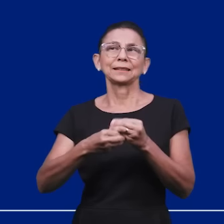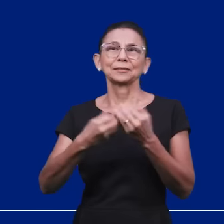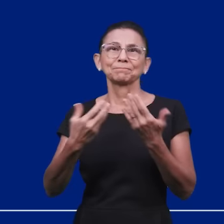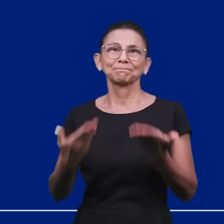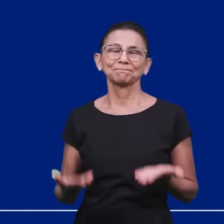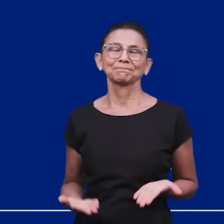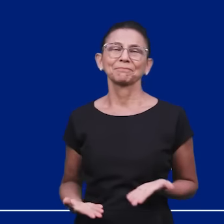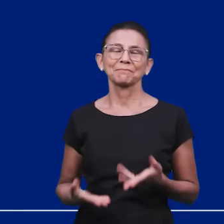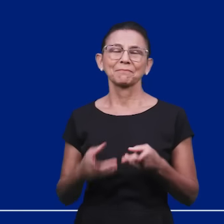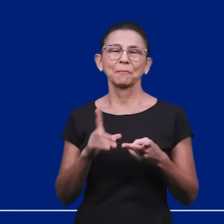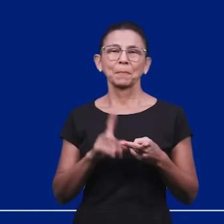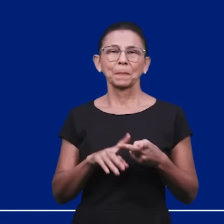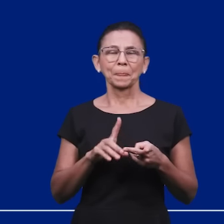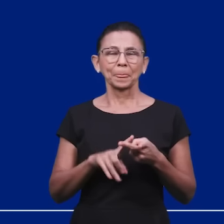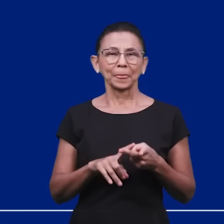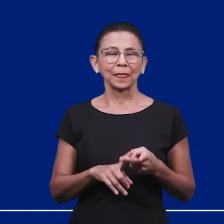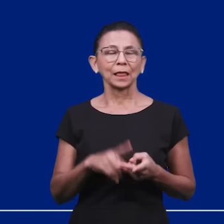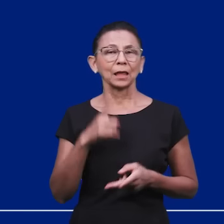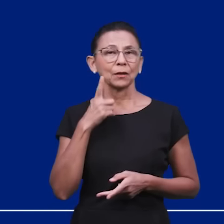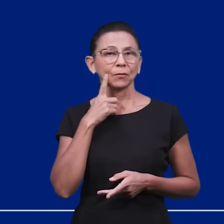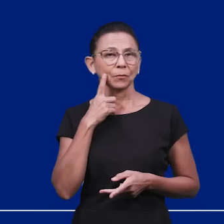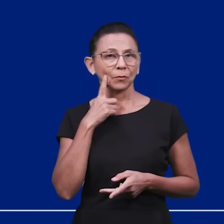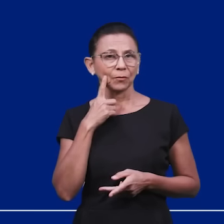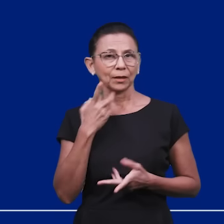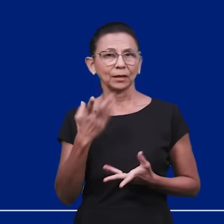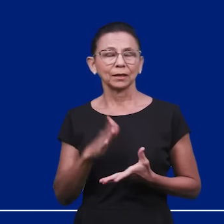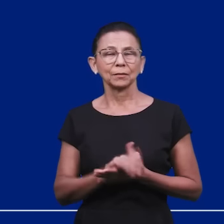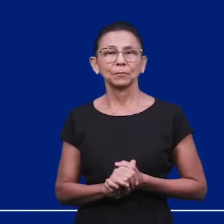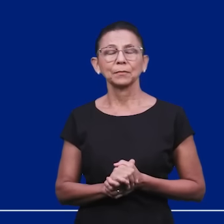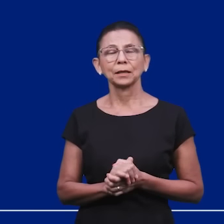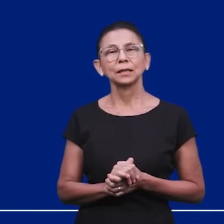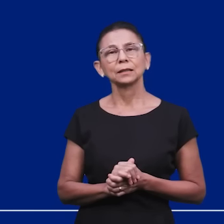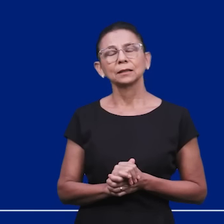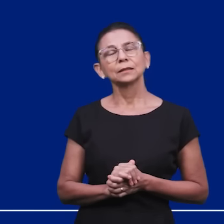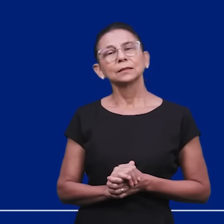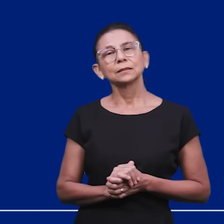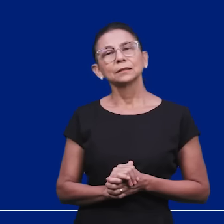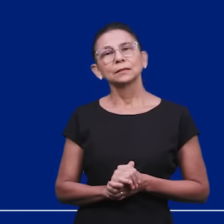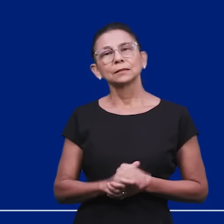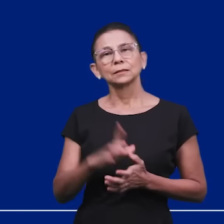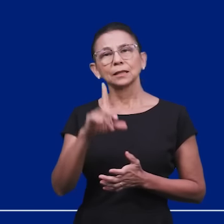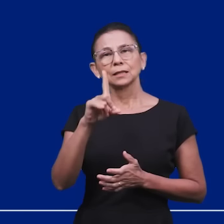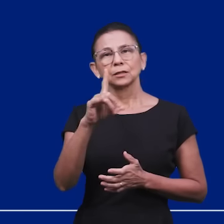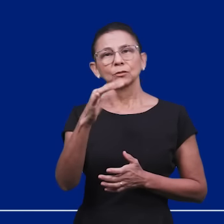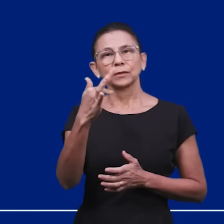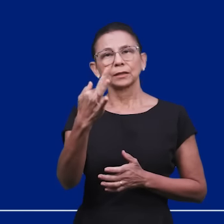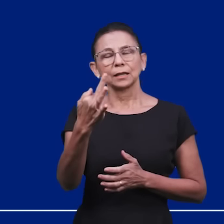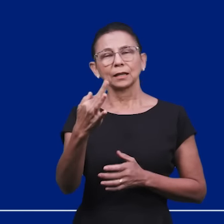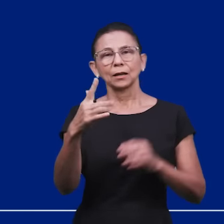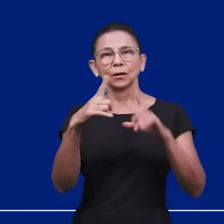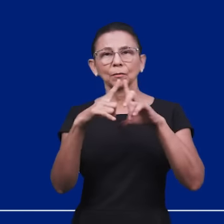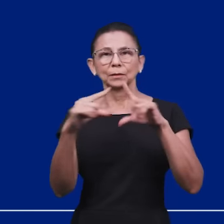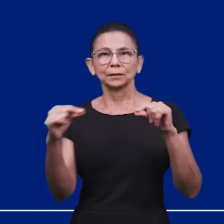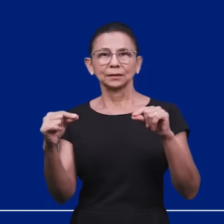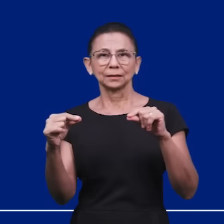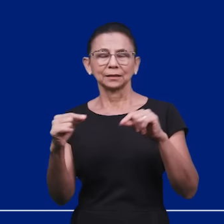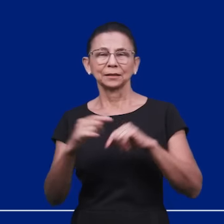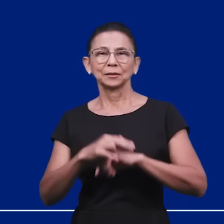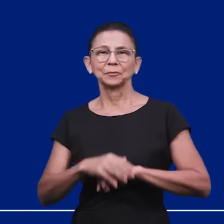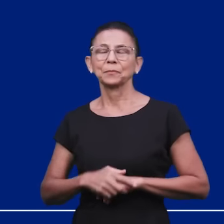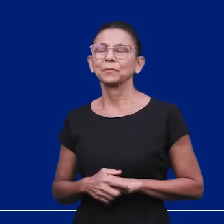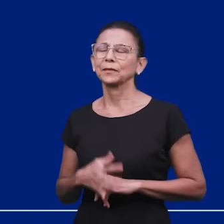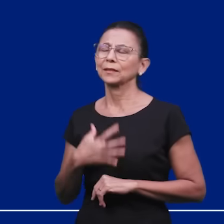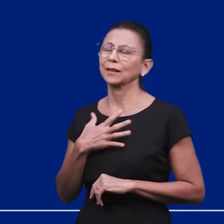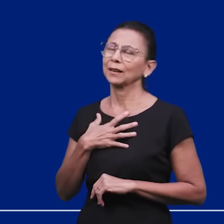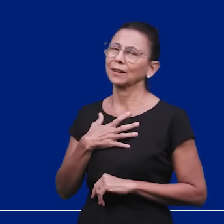enviada. Vamos ler também a mensagem enviada por Davi Mascarenhas Filho, que é de Brasília, no Distrito Federal. E o Davi diz o seguinte: fico